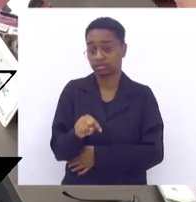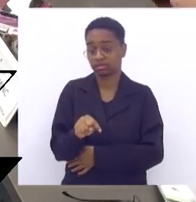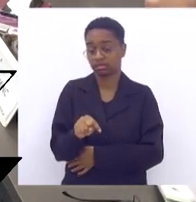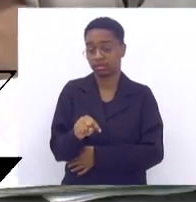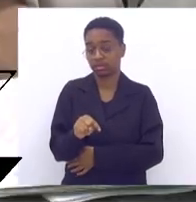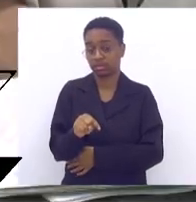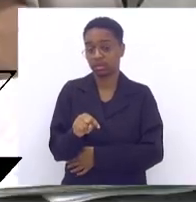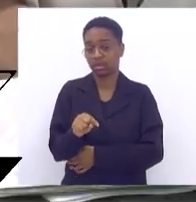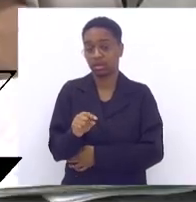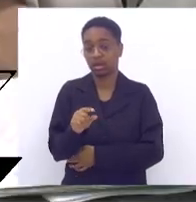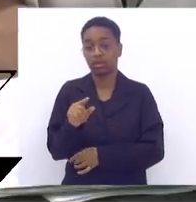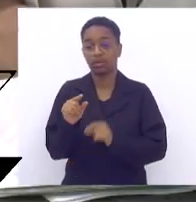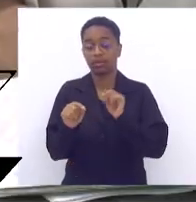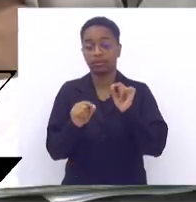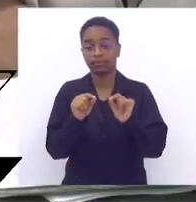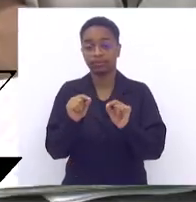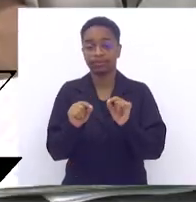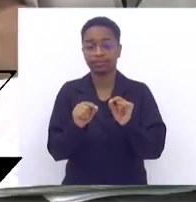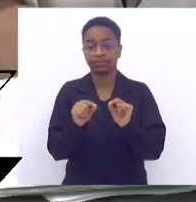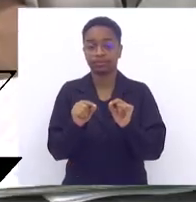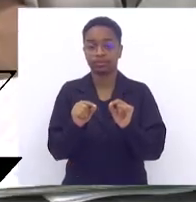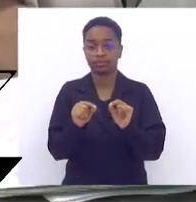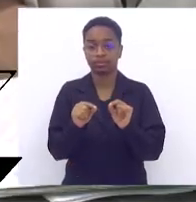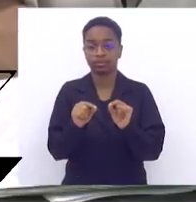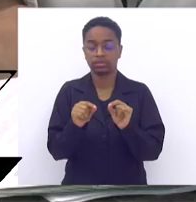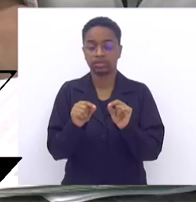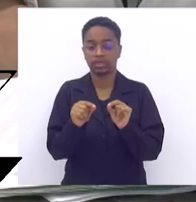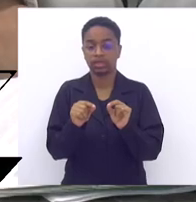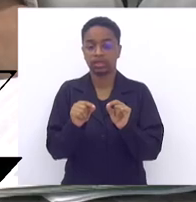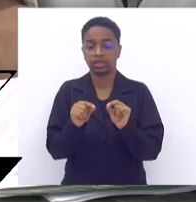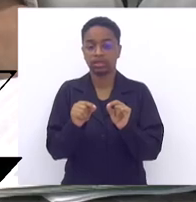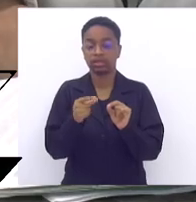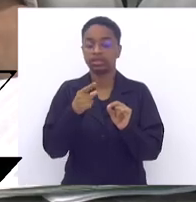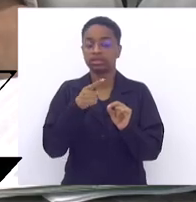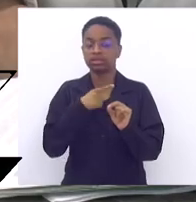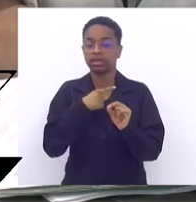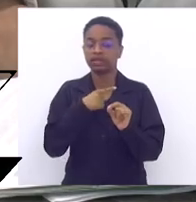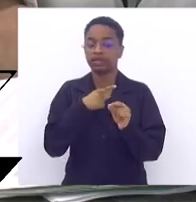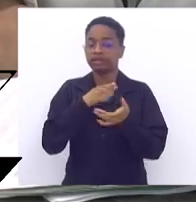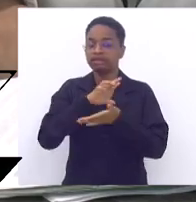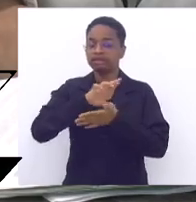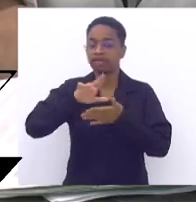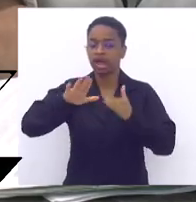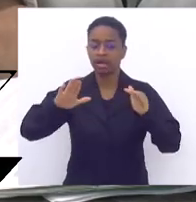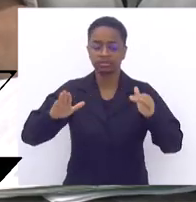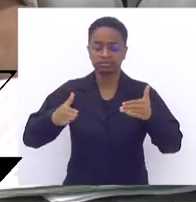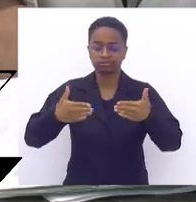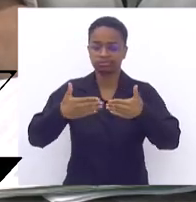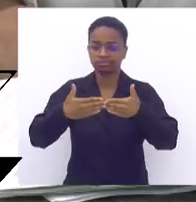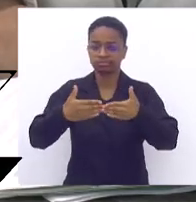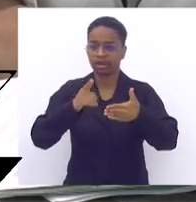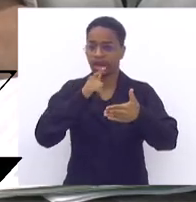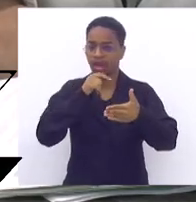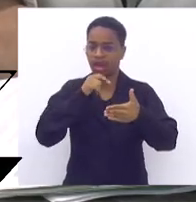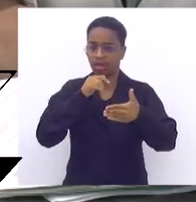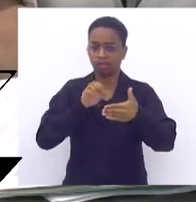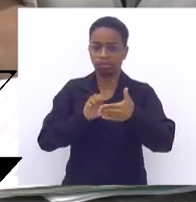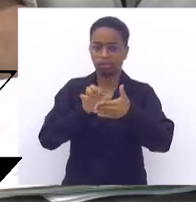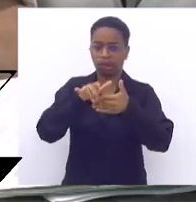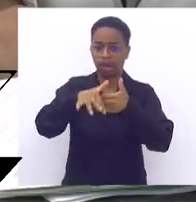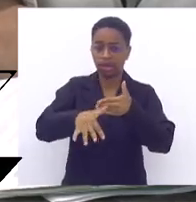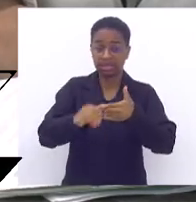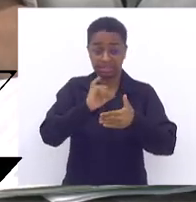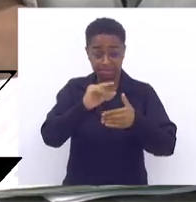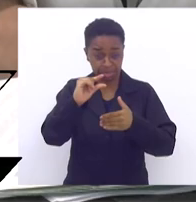é empresa poluidora e grandes barragens para produção de energia. Não, as pequenas foram